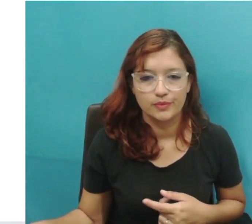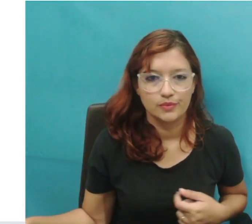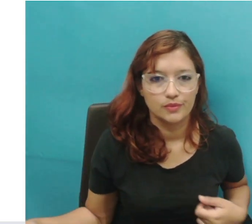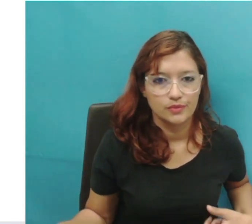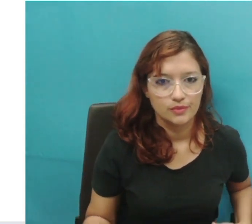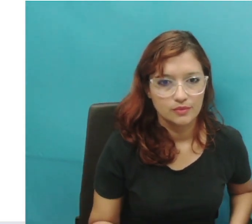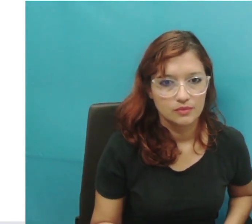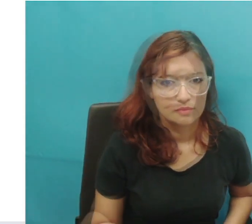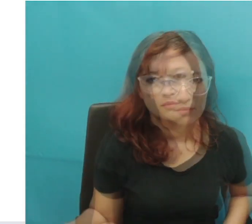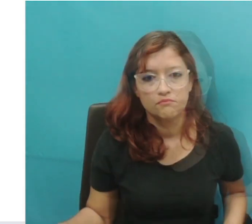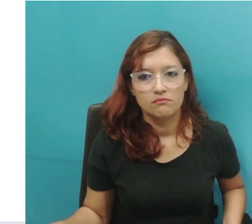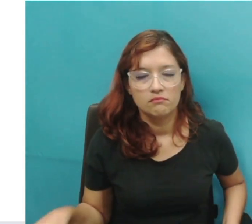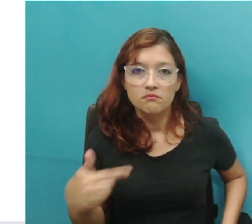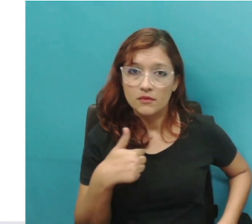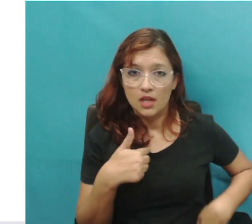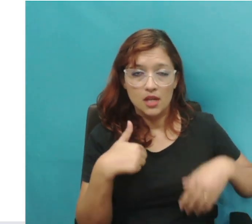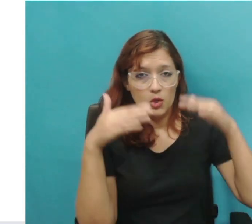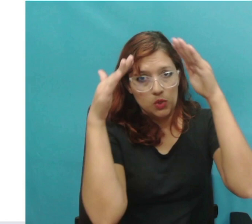Outro exemplo.